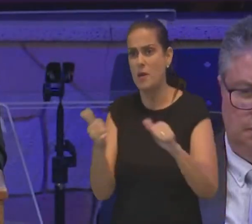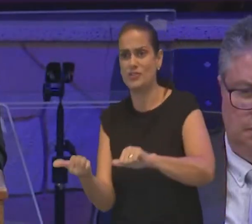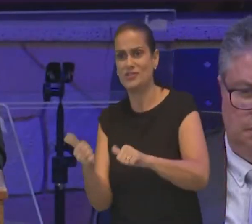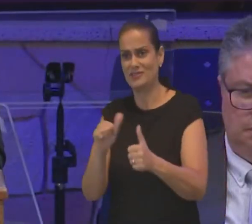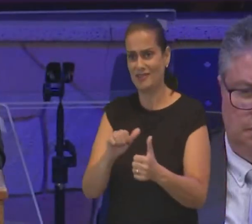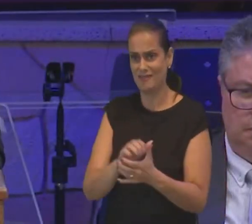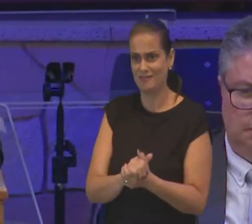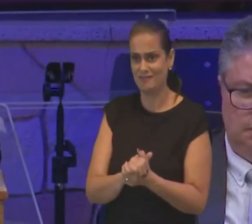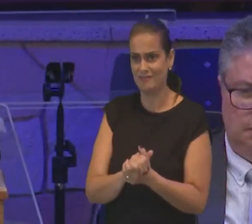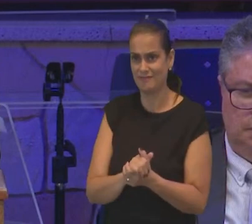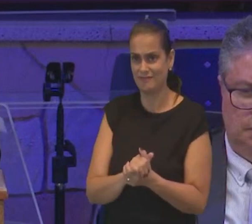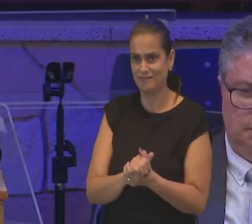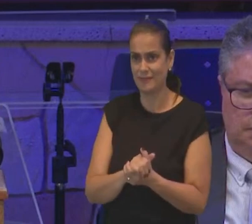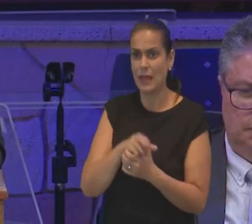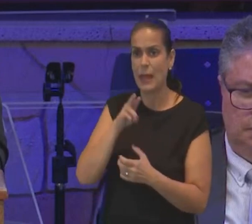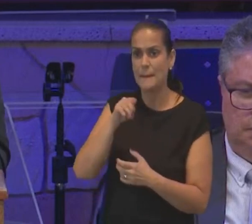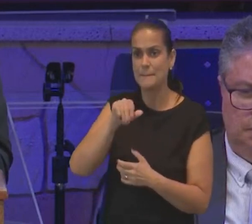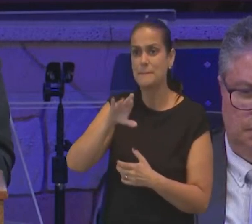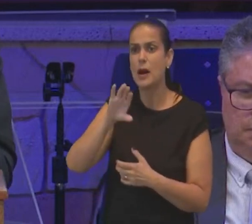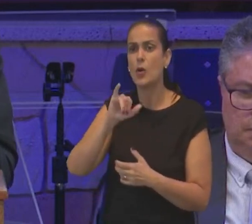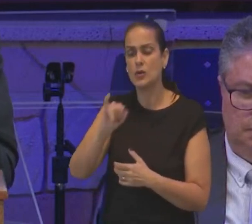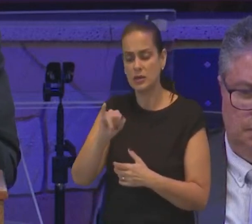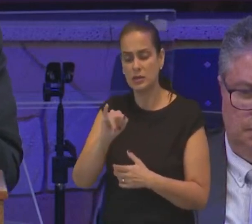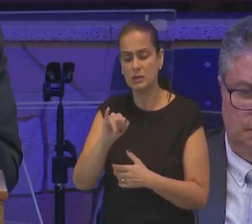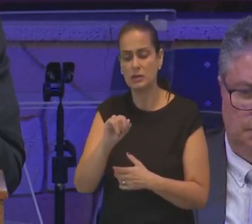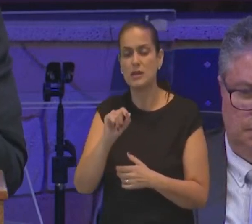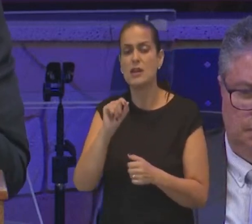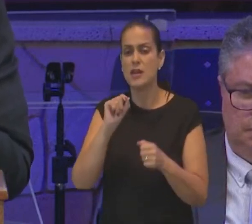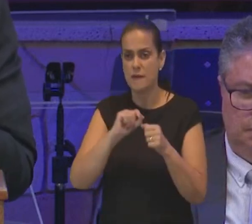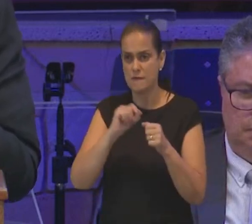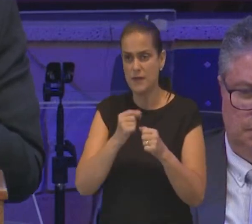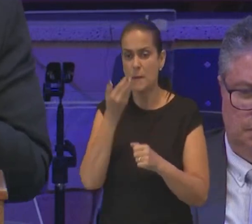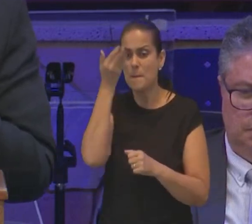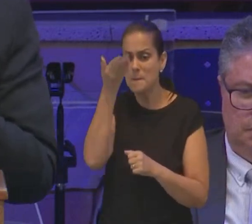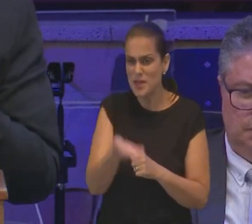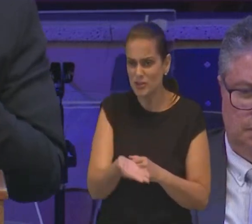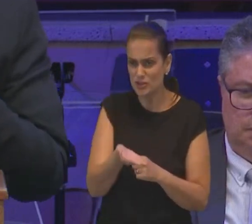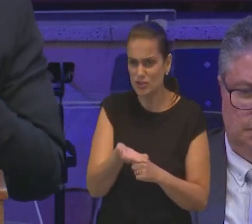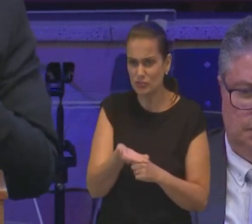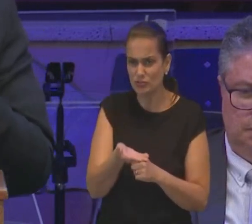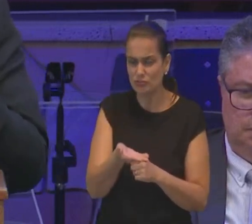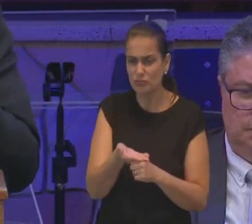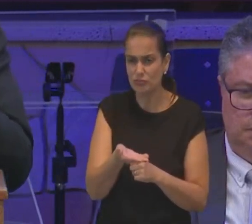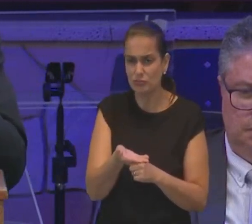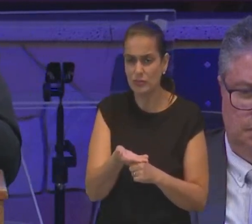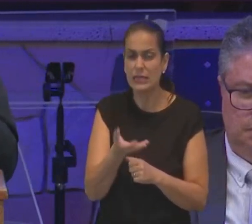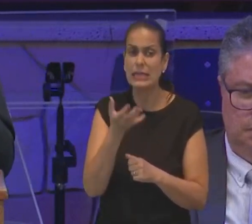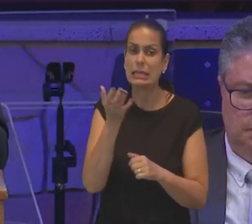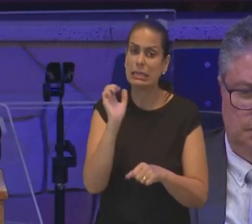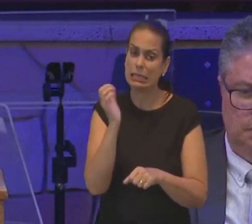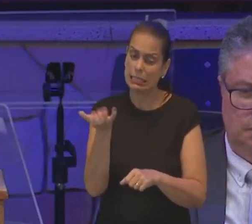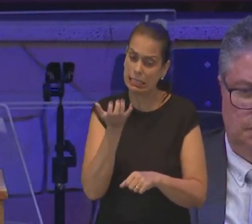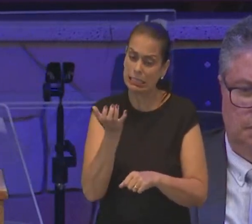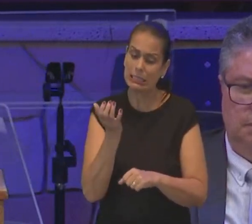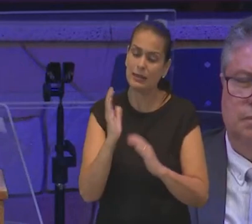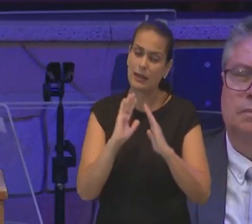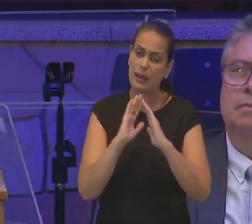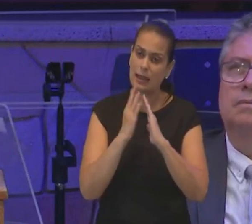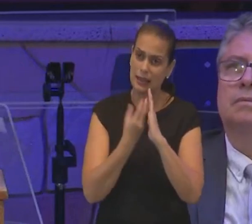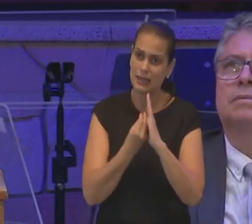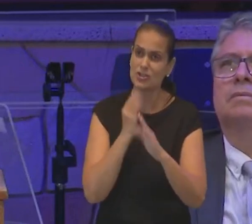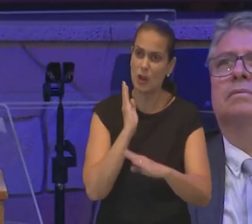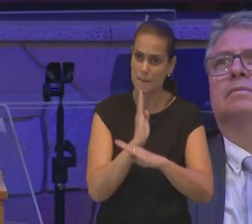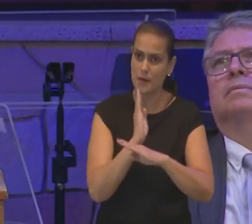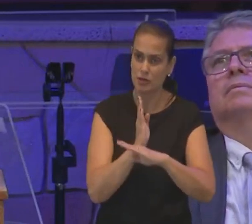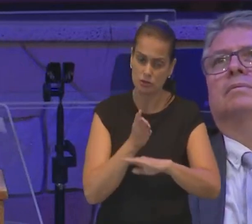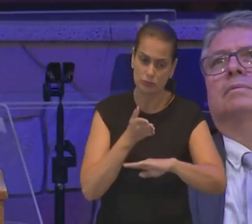E Mauri fez a petição do pedido de batismo e queria que a igreja batista o batizasse.